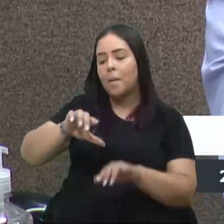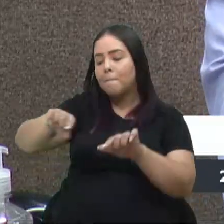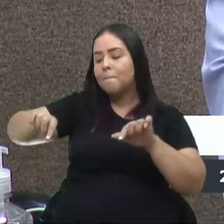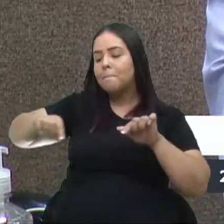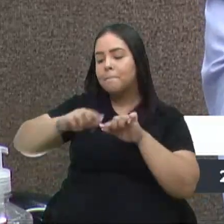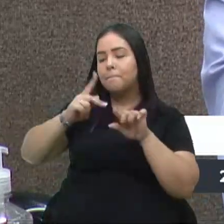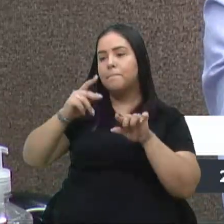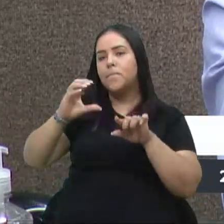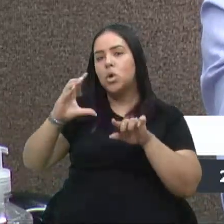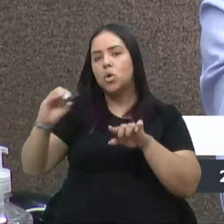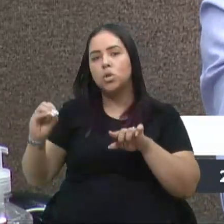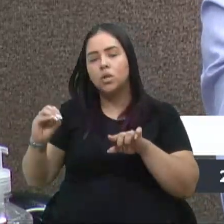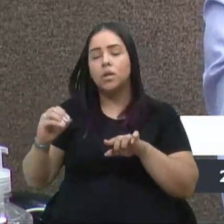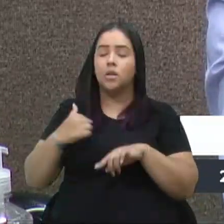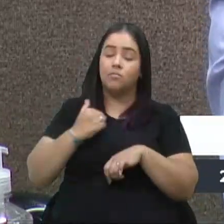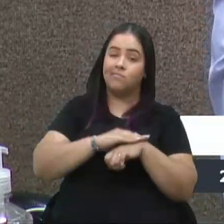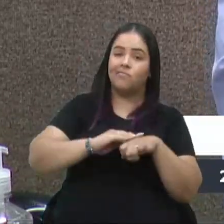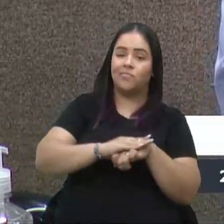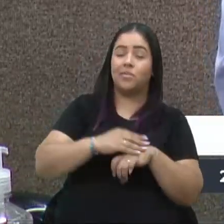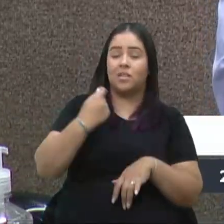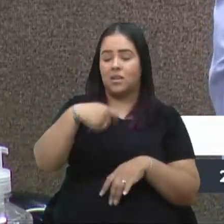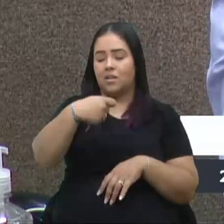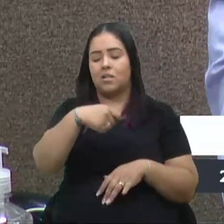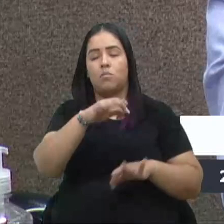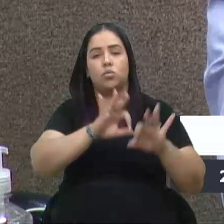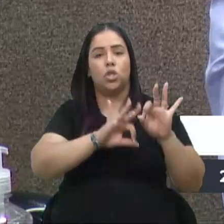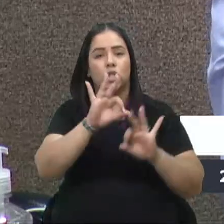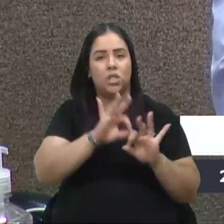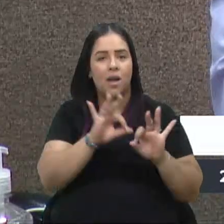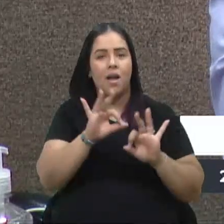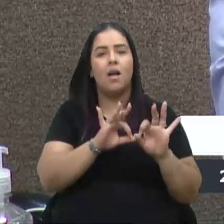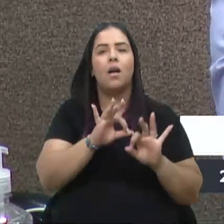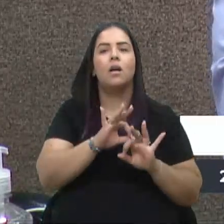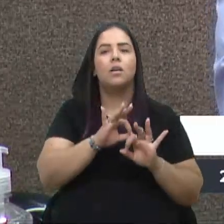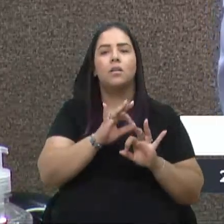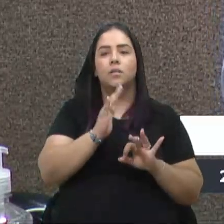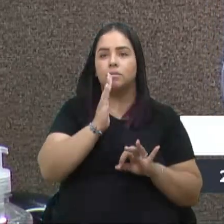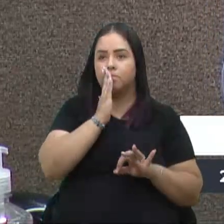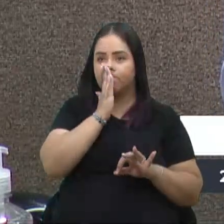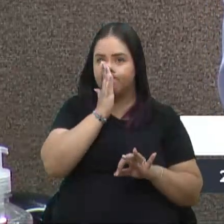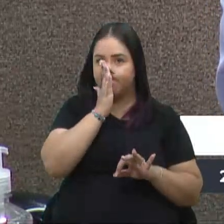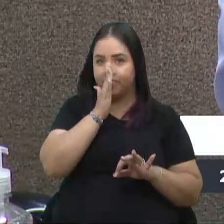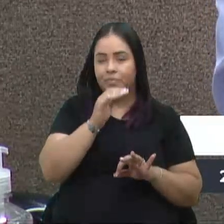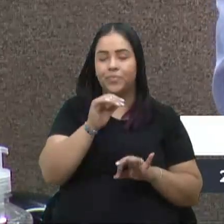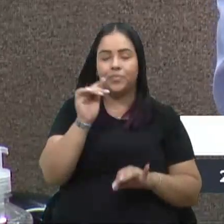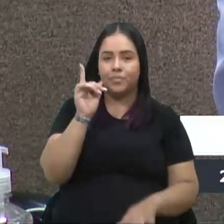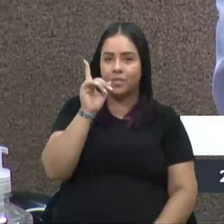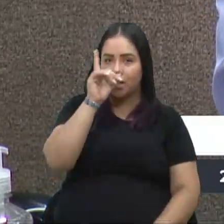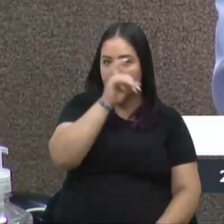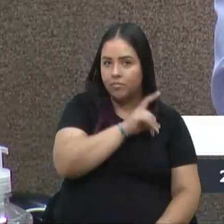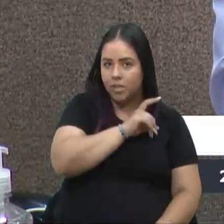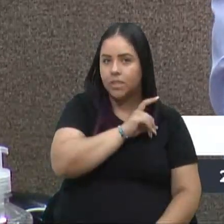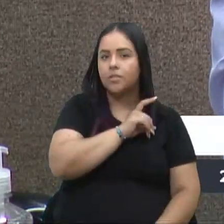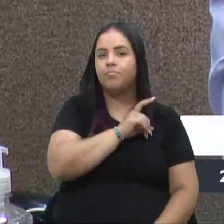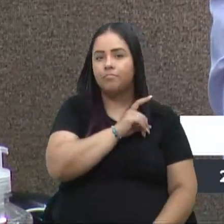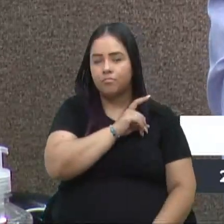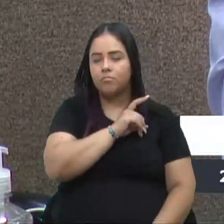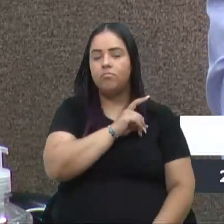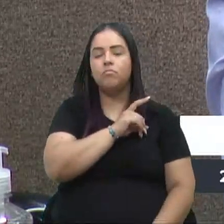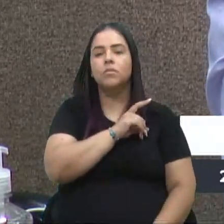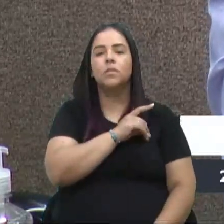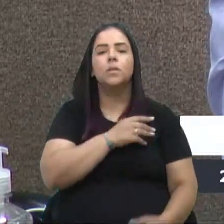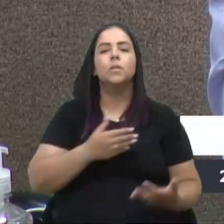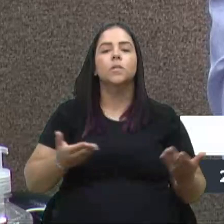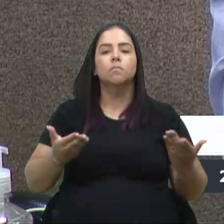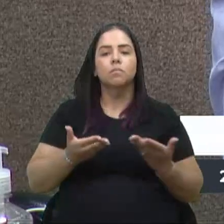eu conversei com o pessoal mas tem que fazer um projeto não sei o que ser complicado até dizer chega né para poder agora